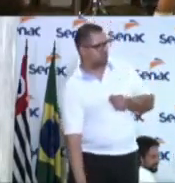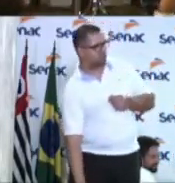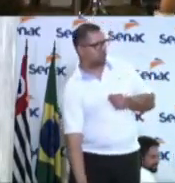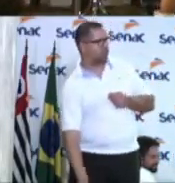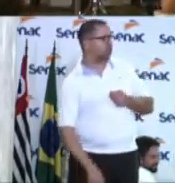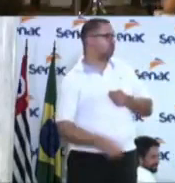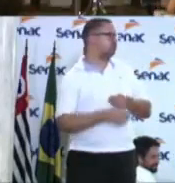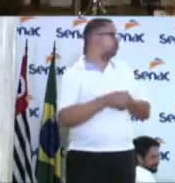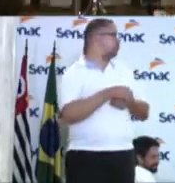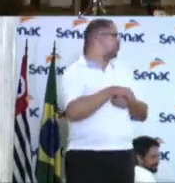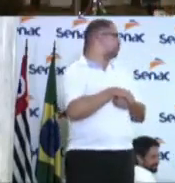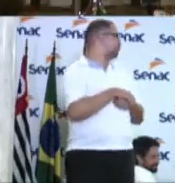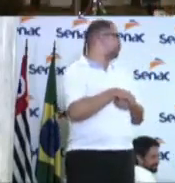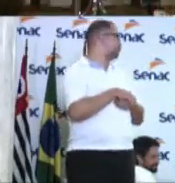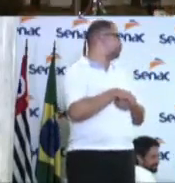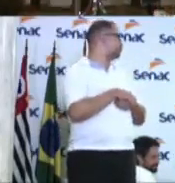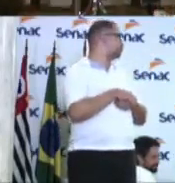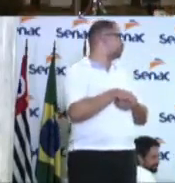Tem.